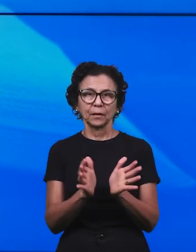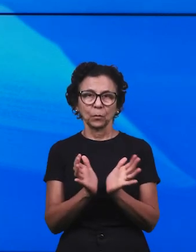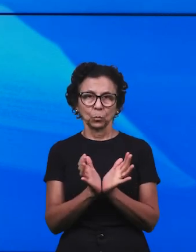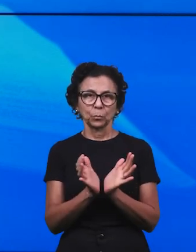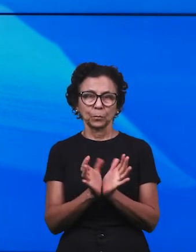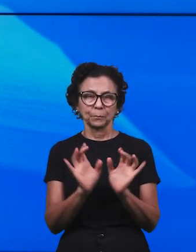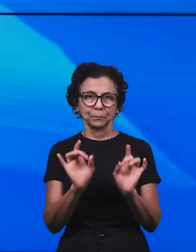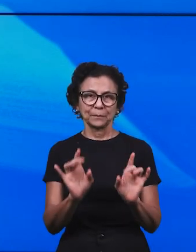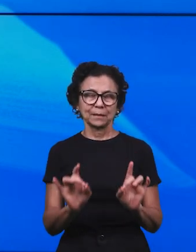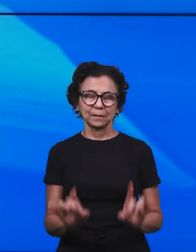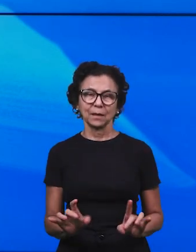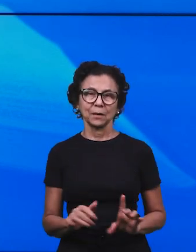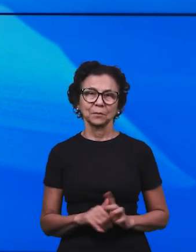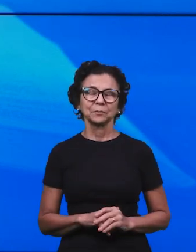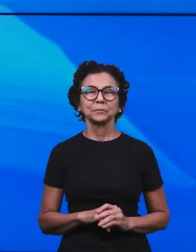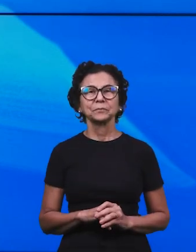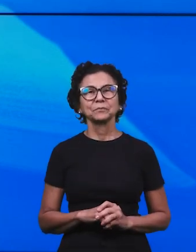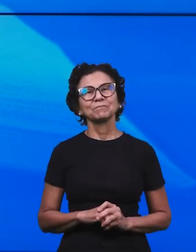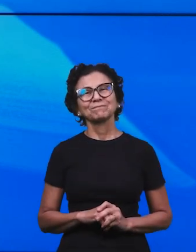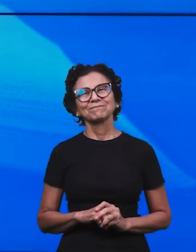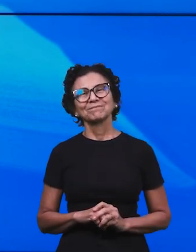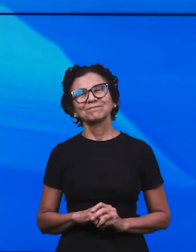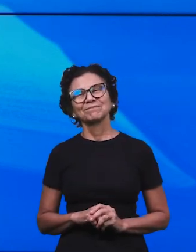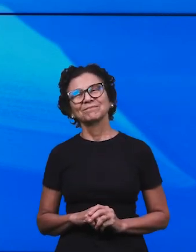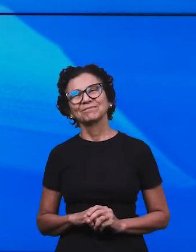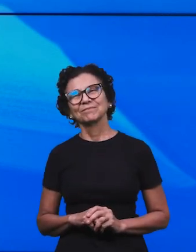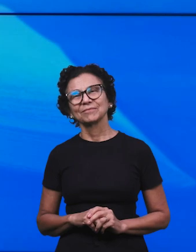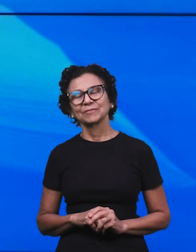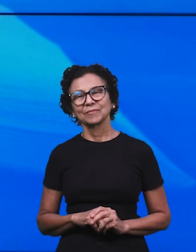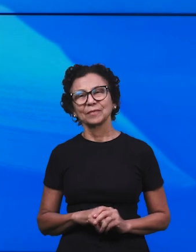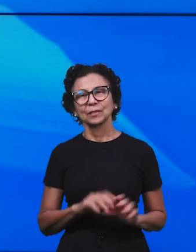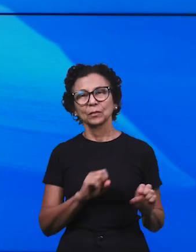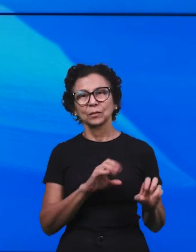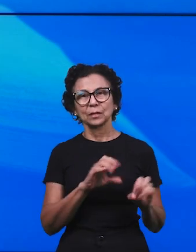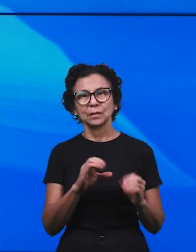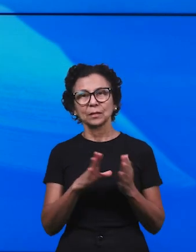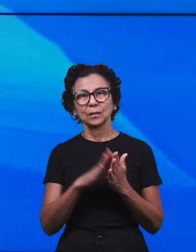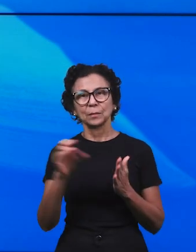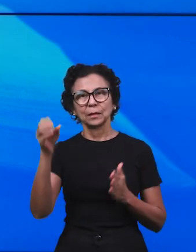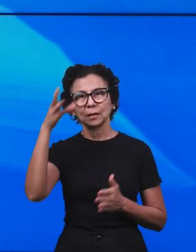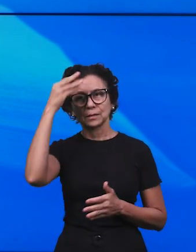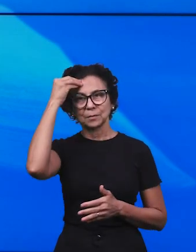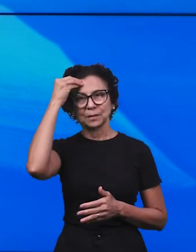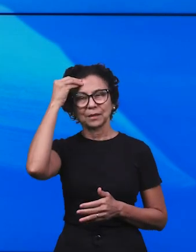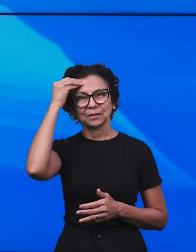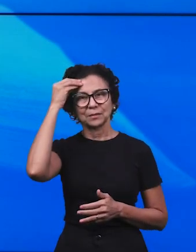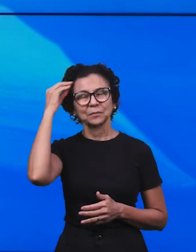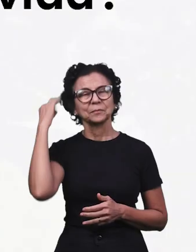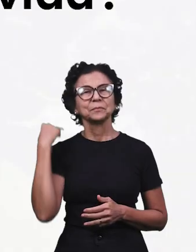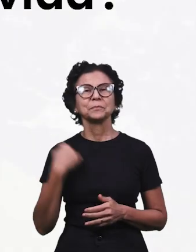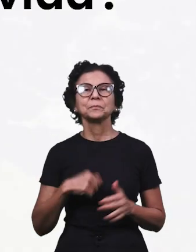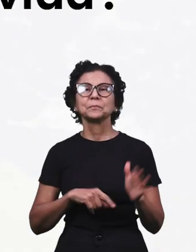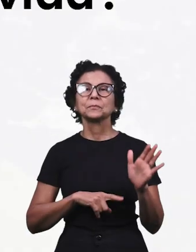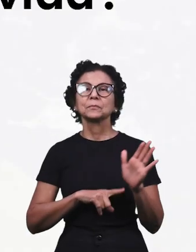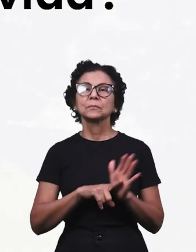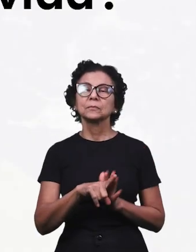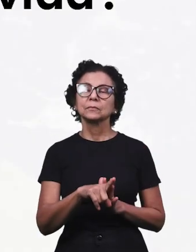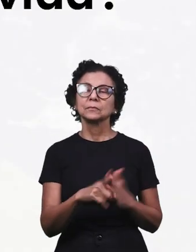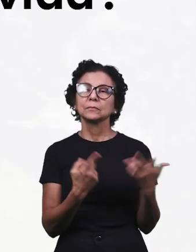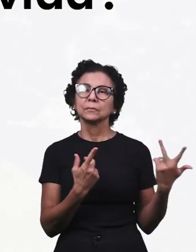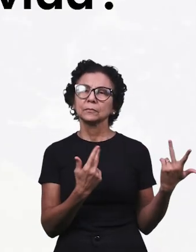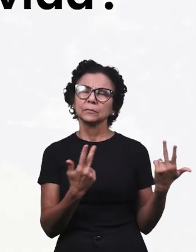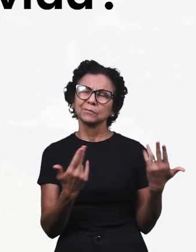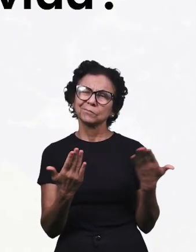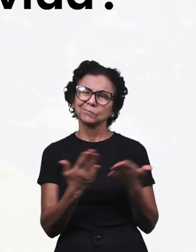acessibilidade, aquele grupo especial que nós temos na igreja e que tem assimilado muito bem o ensino da palavra do Senhor. A pergunta é exatamente